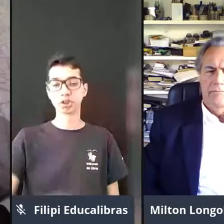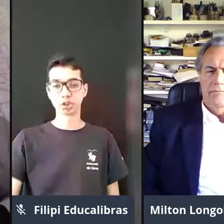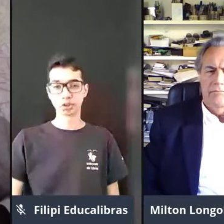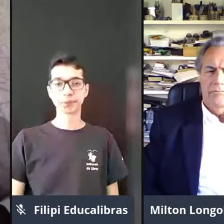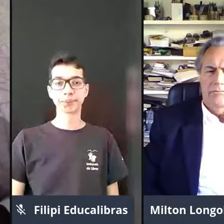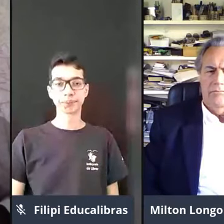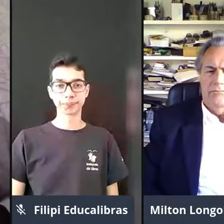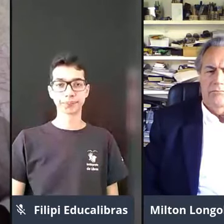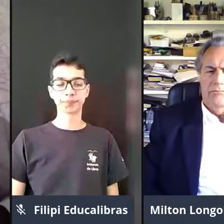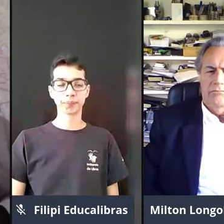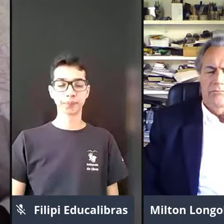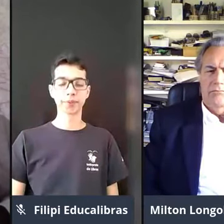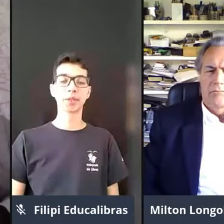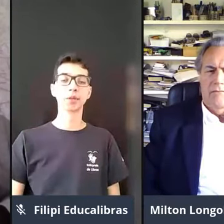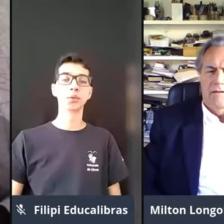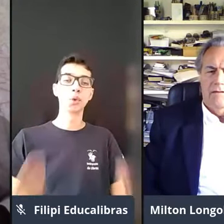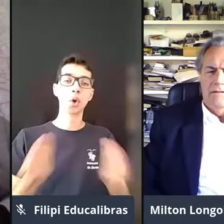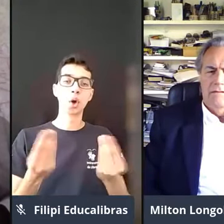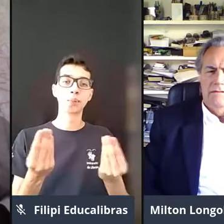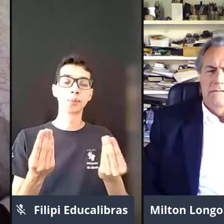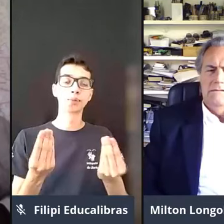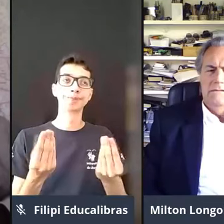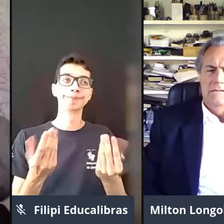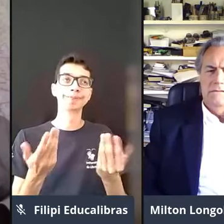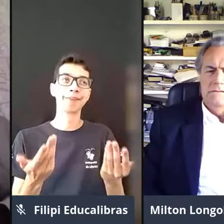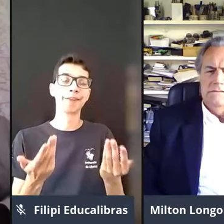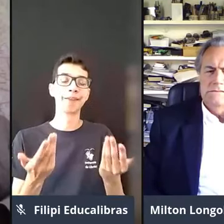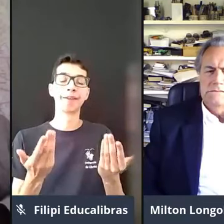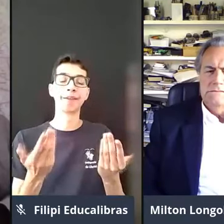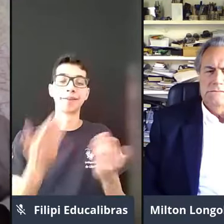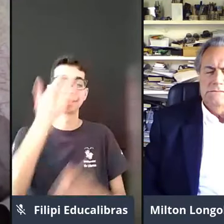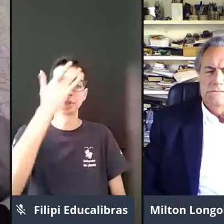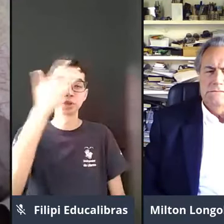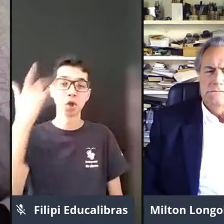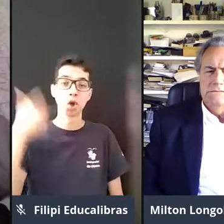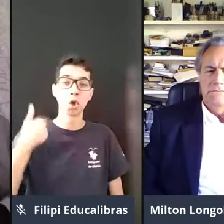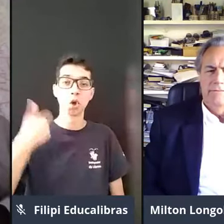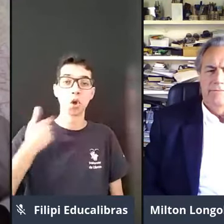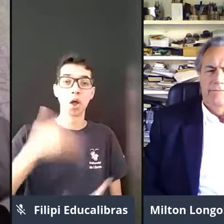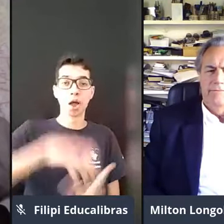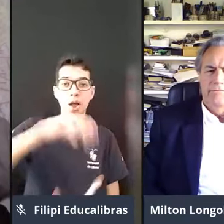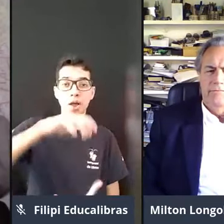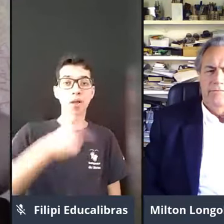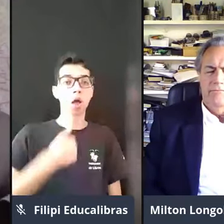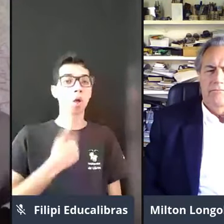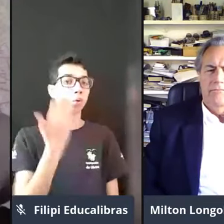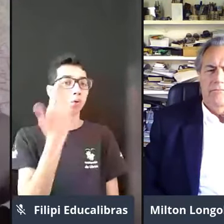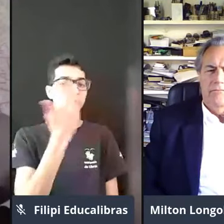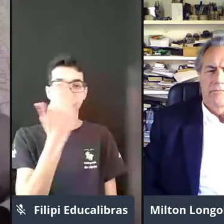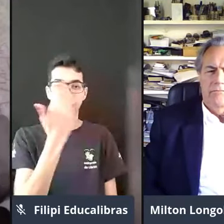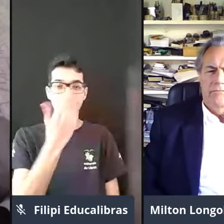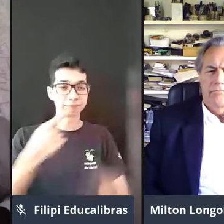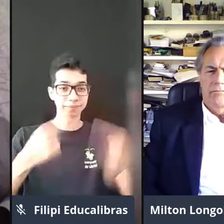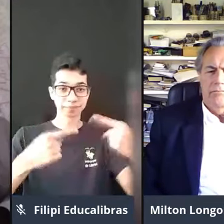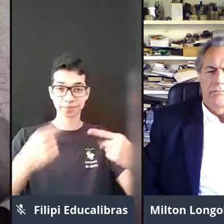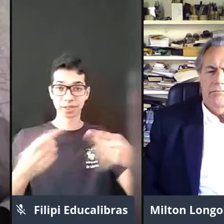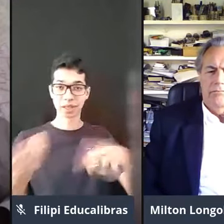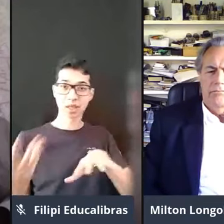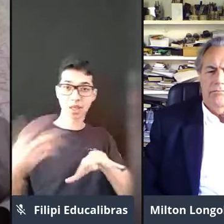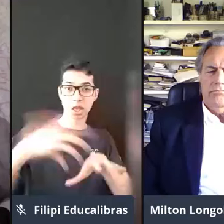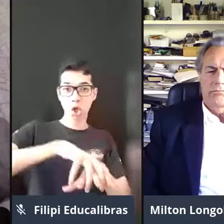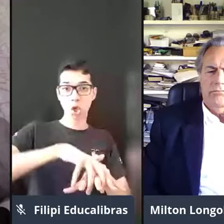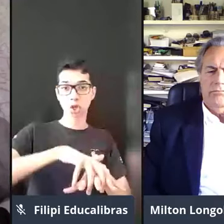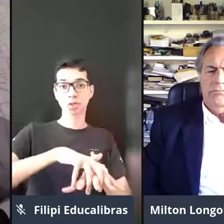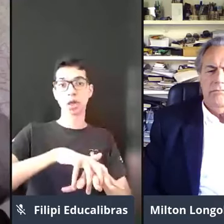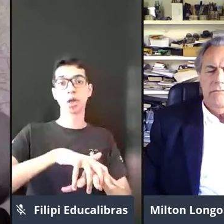voltado para essas pessoas longevas, ou seja, eu não vejo um movimento político de inclusão desse